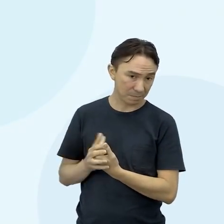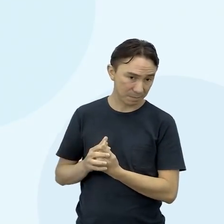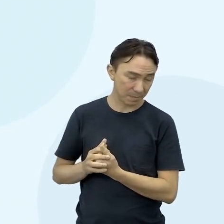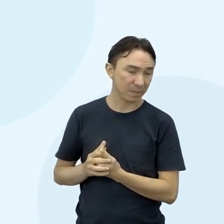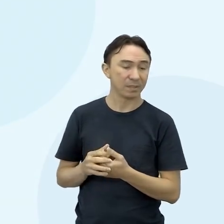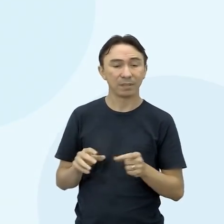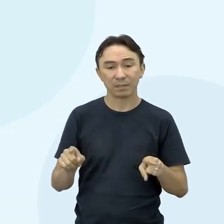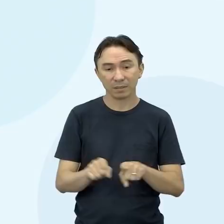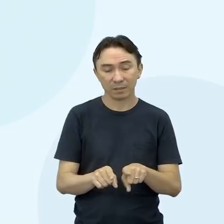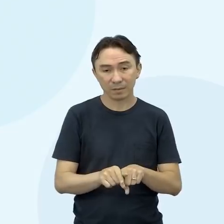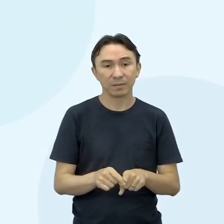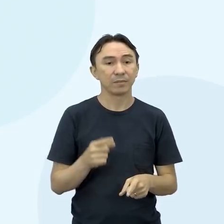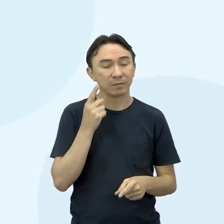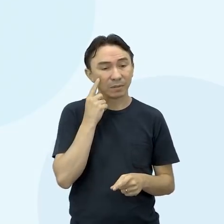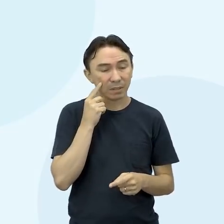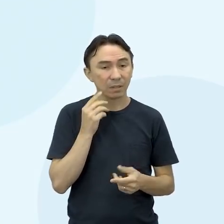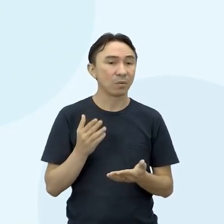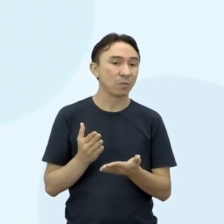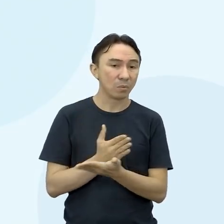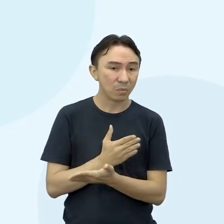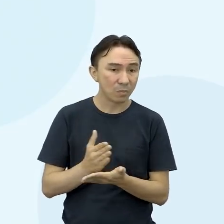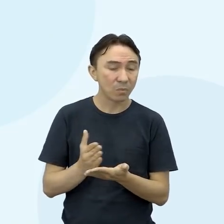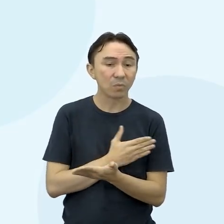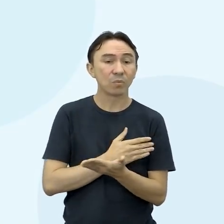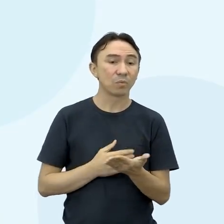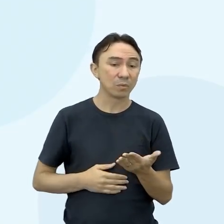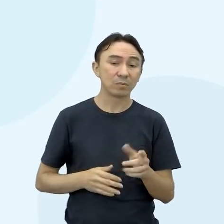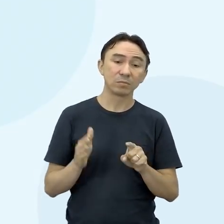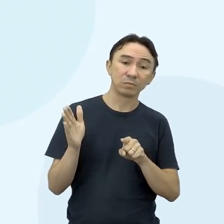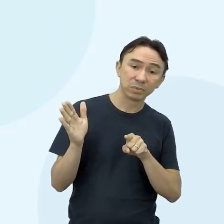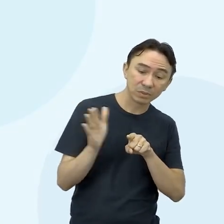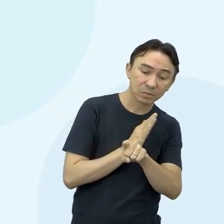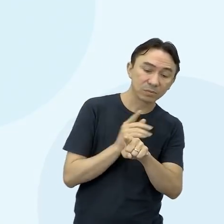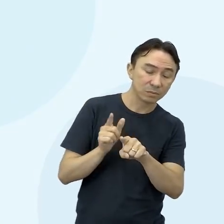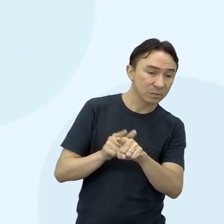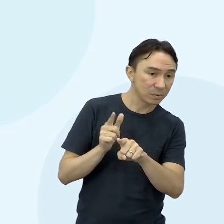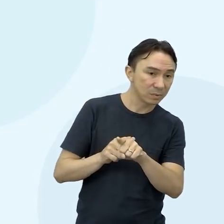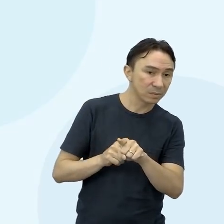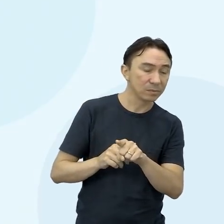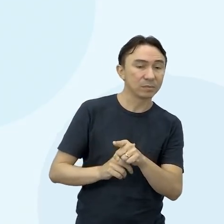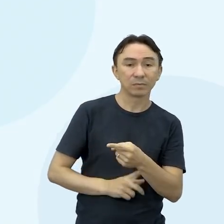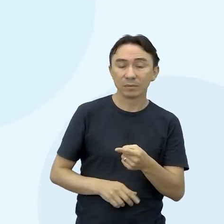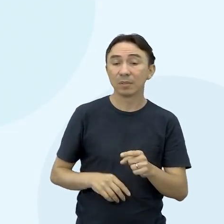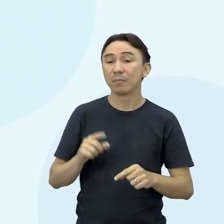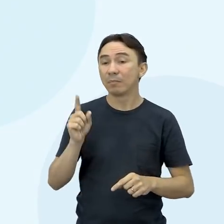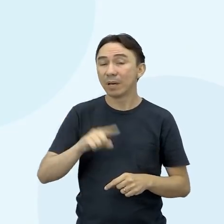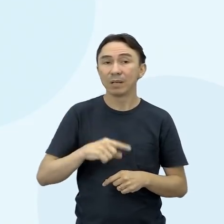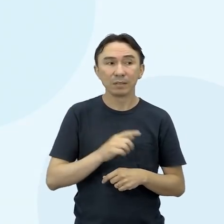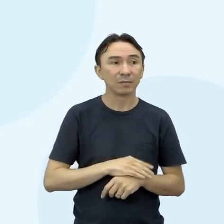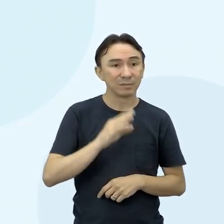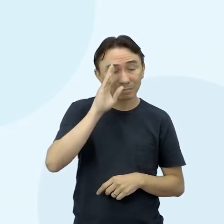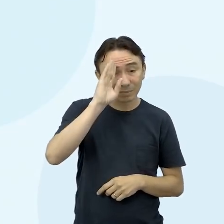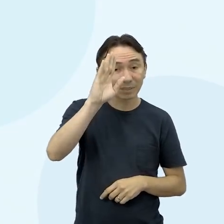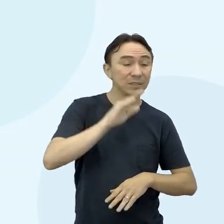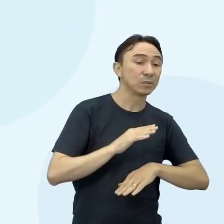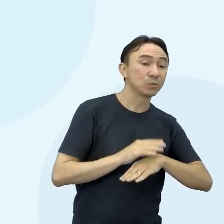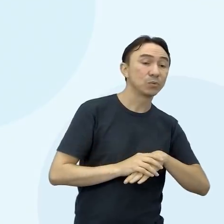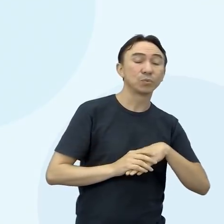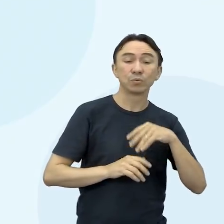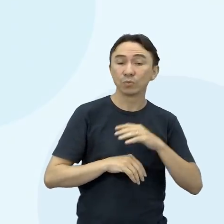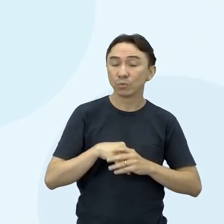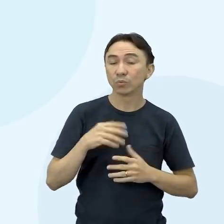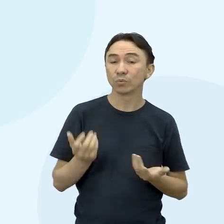dar destaque para os recursos, as perguntas norteadoras, as principais ações, né, a apresentação